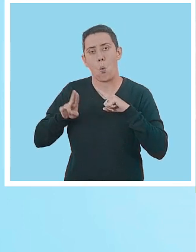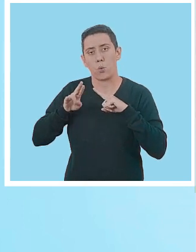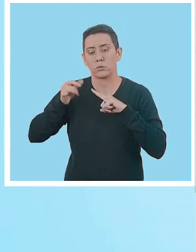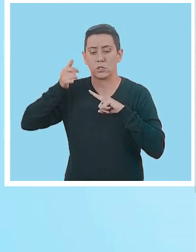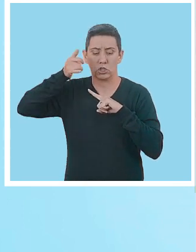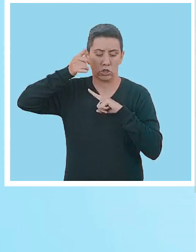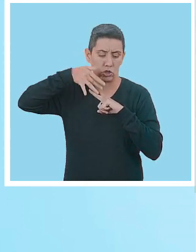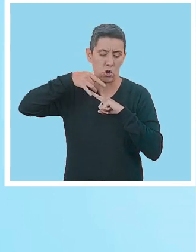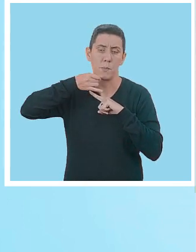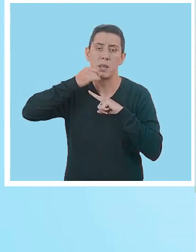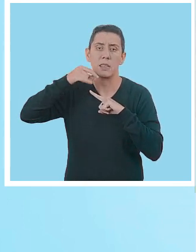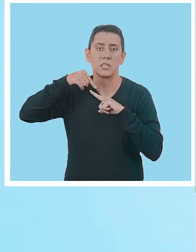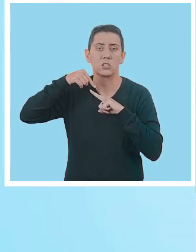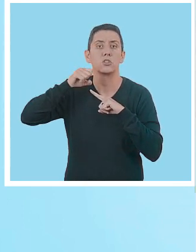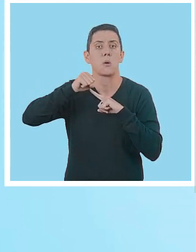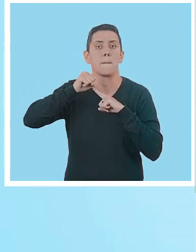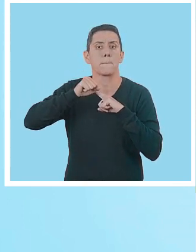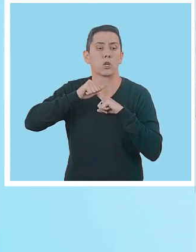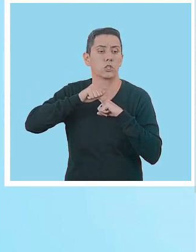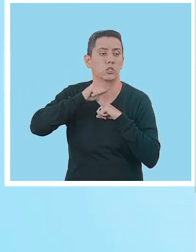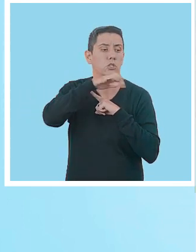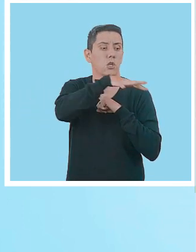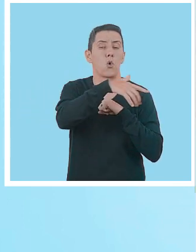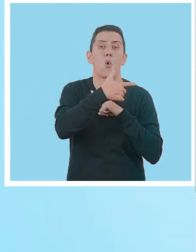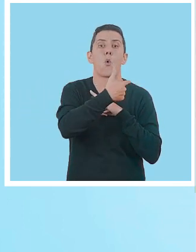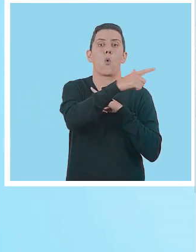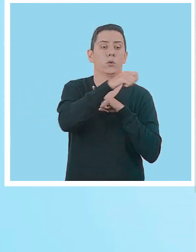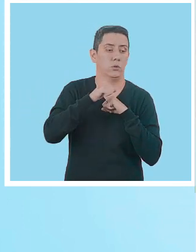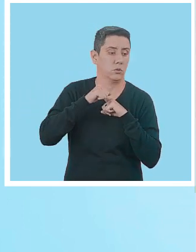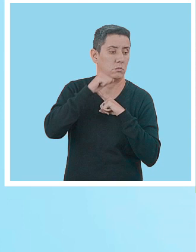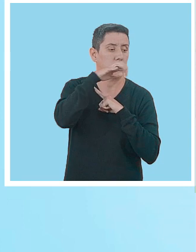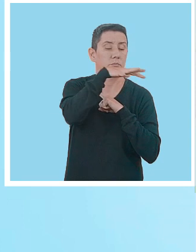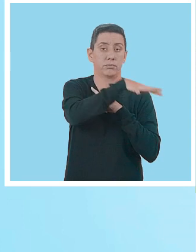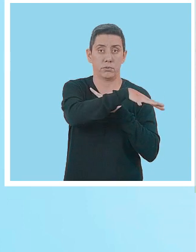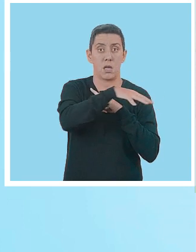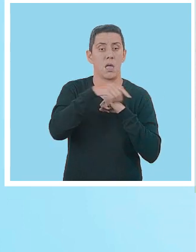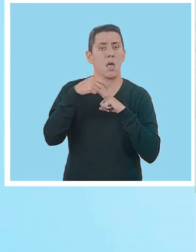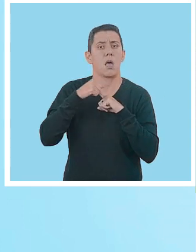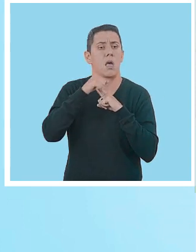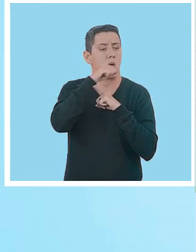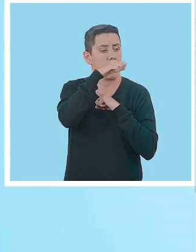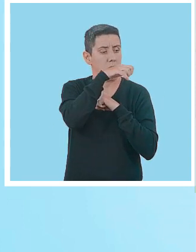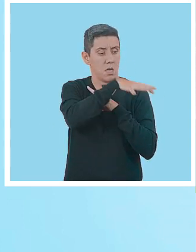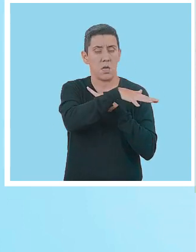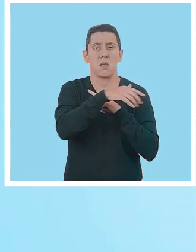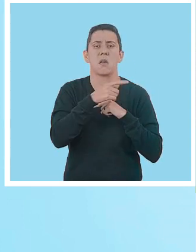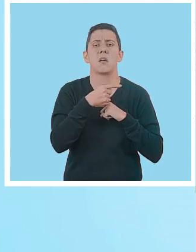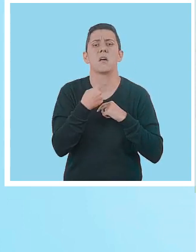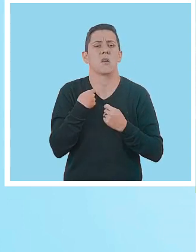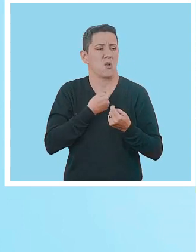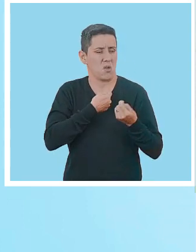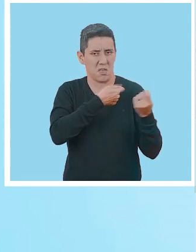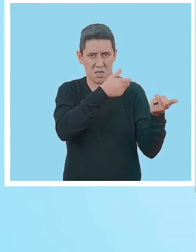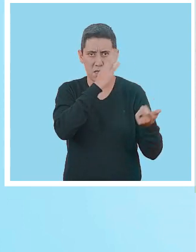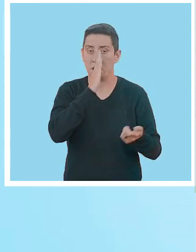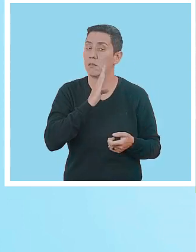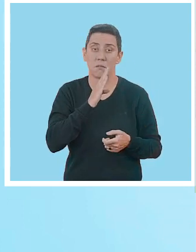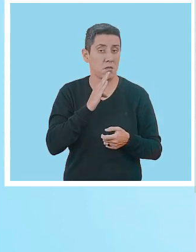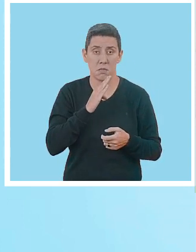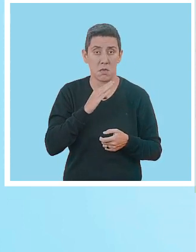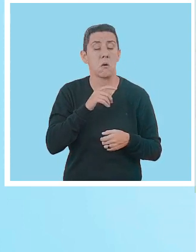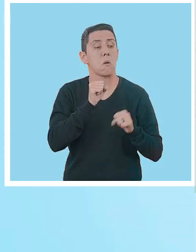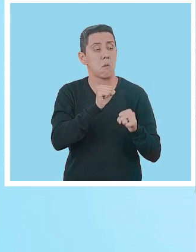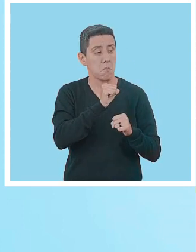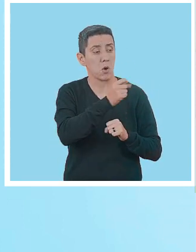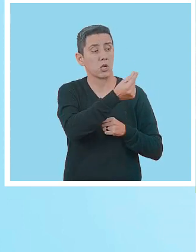momento ele é exportado para rede E aí existe um medidor bidirecional que lê o quanto foi consumido quando foi